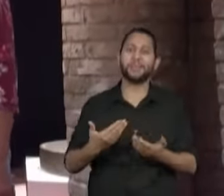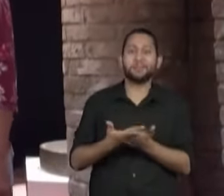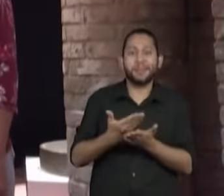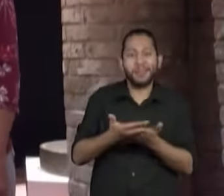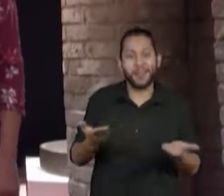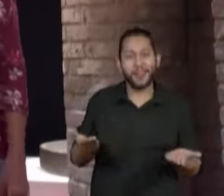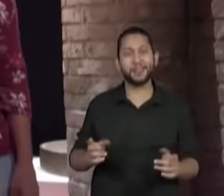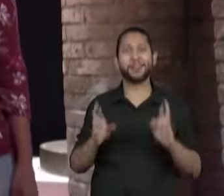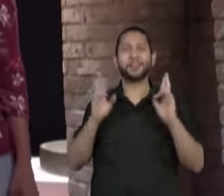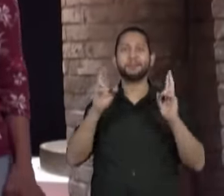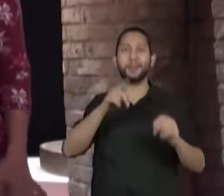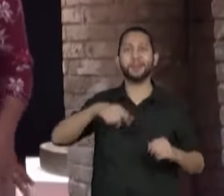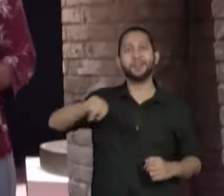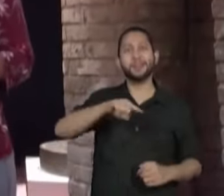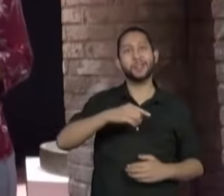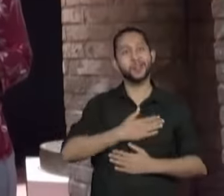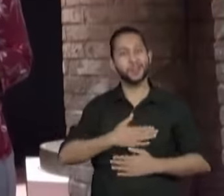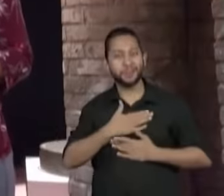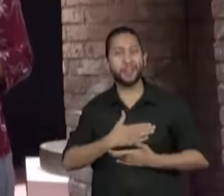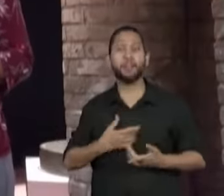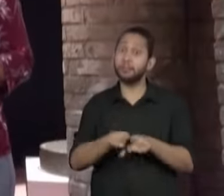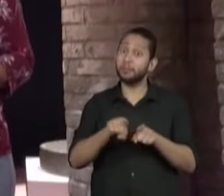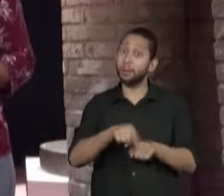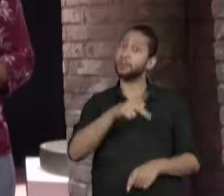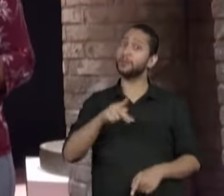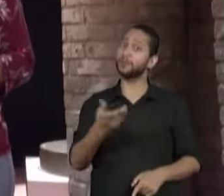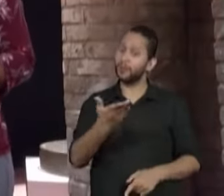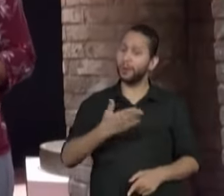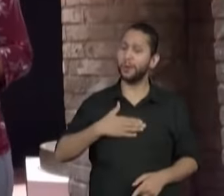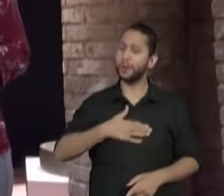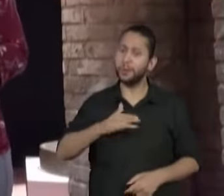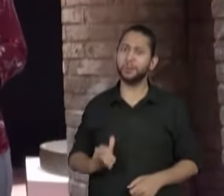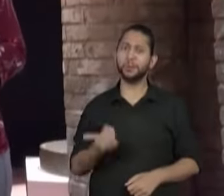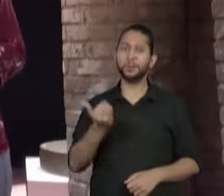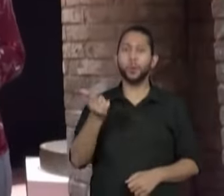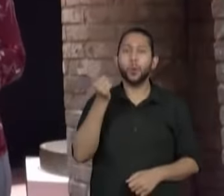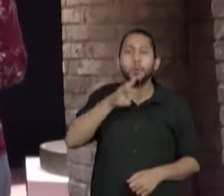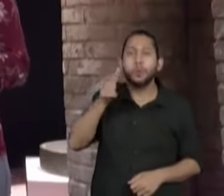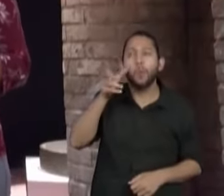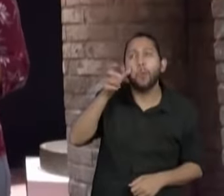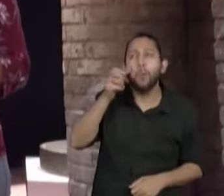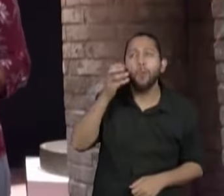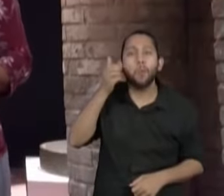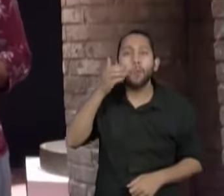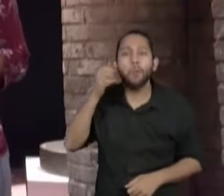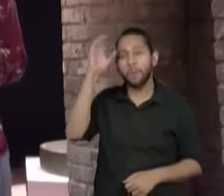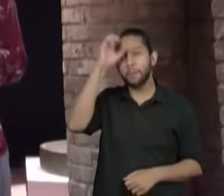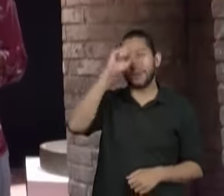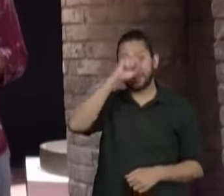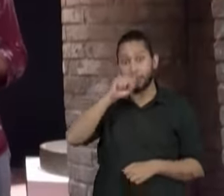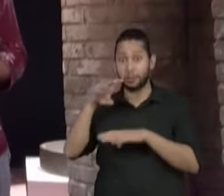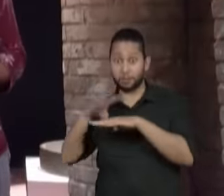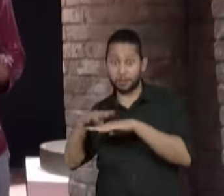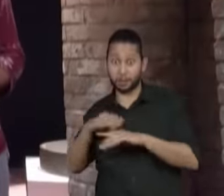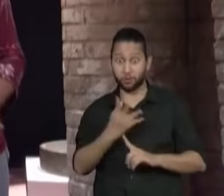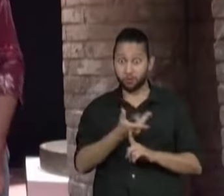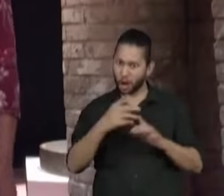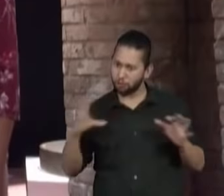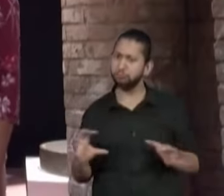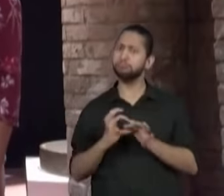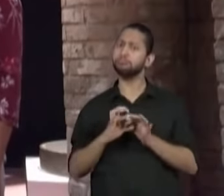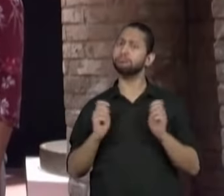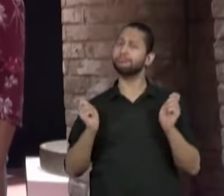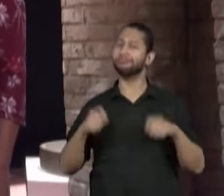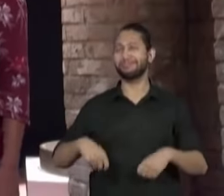e espero que os nossos alunos e os professores lá de casa tenham entendido um pouquinho mais da relação entre matemática e arte.